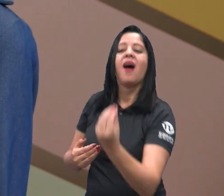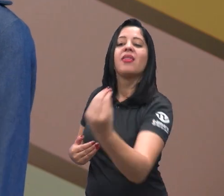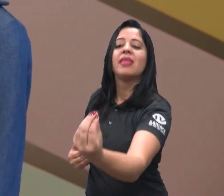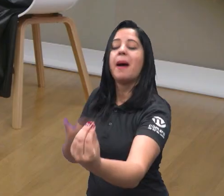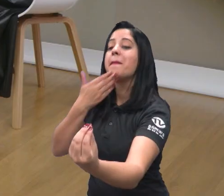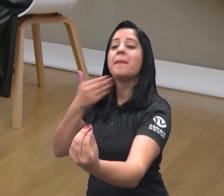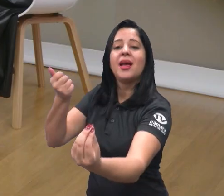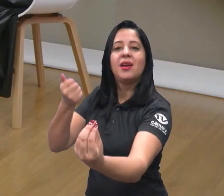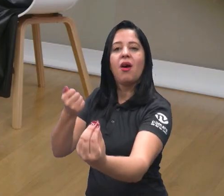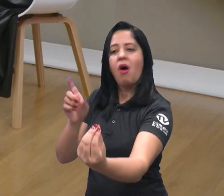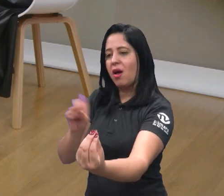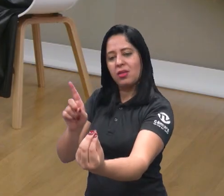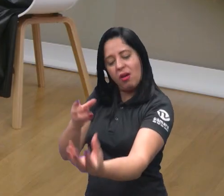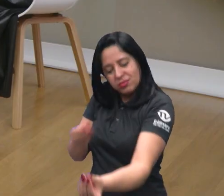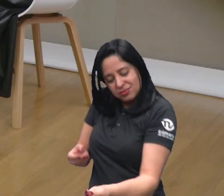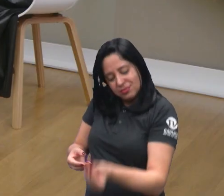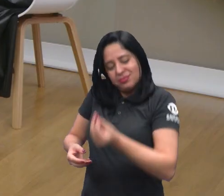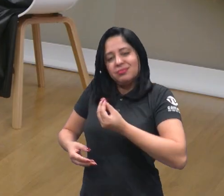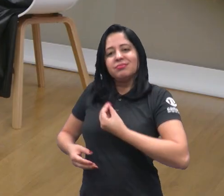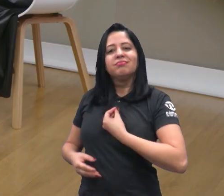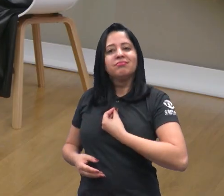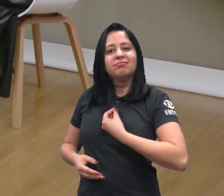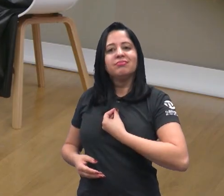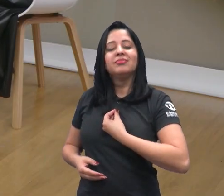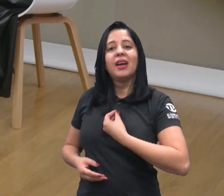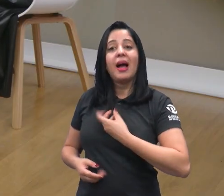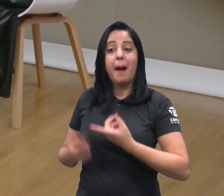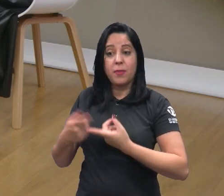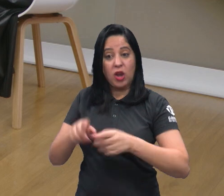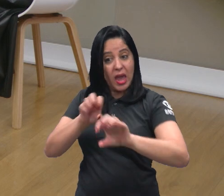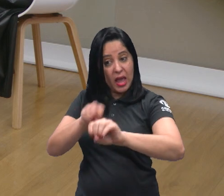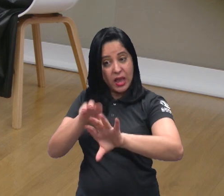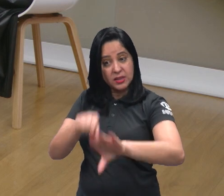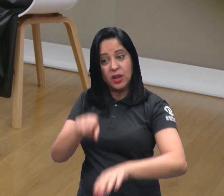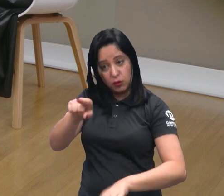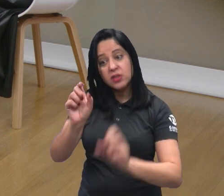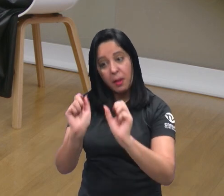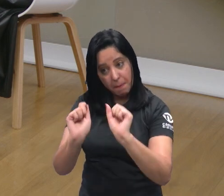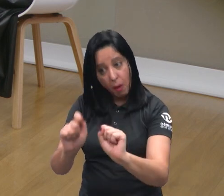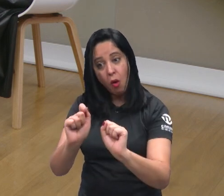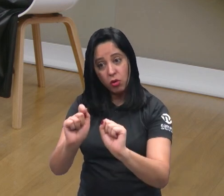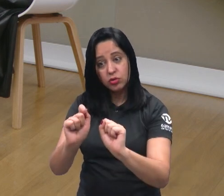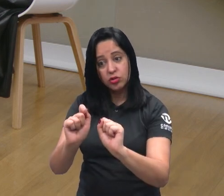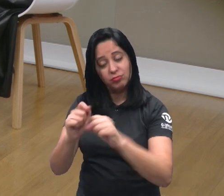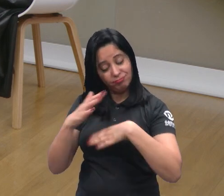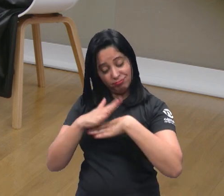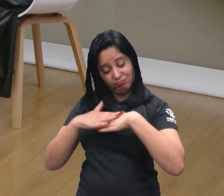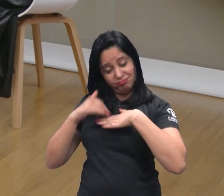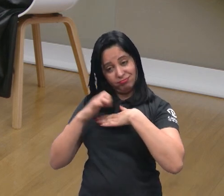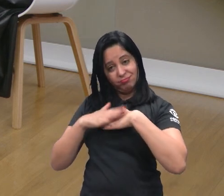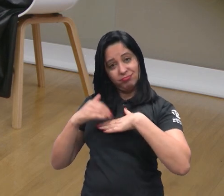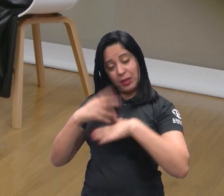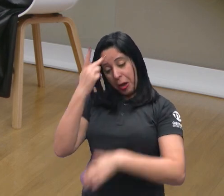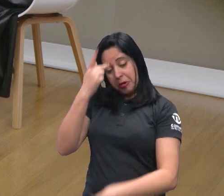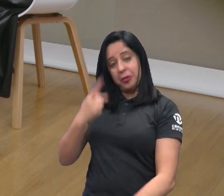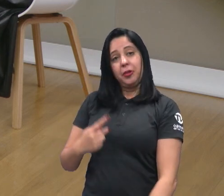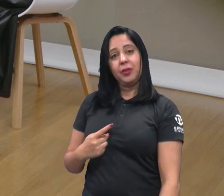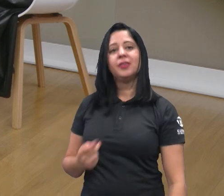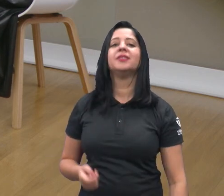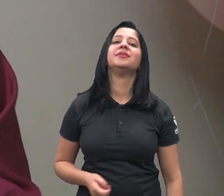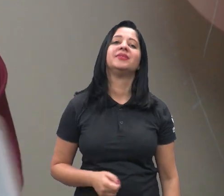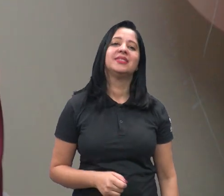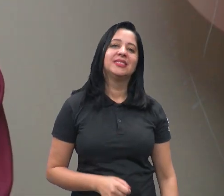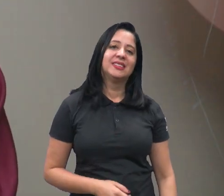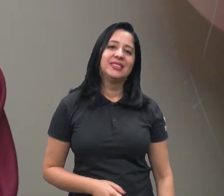se agradar sempre. Exatamente. Porque aí você ensina para os seus filhos que eles também podem se agradar. Claro, e recebe esse carinho que é muito importante.